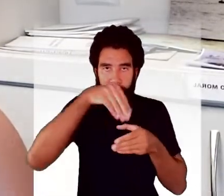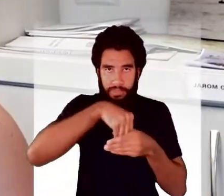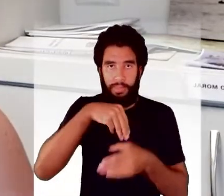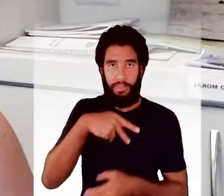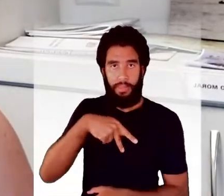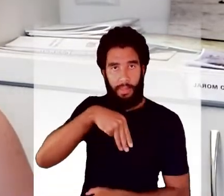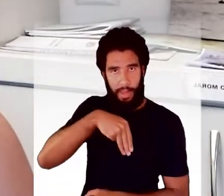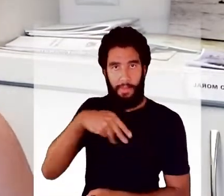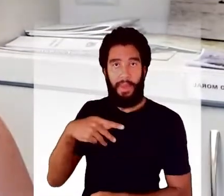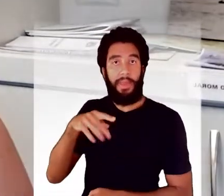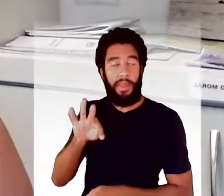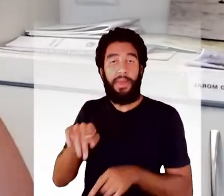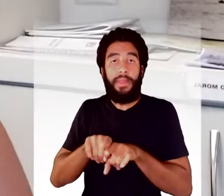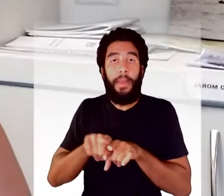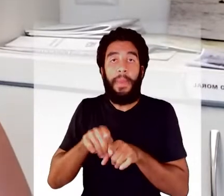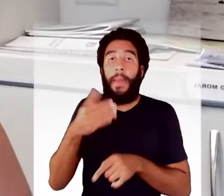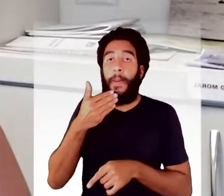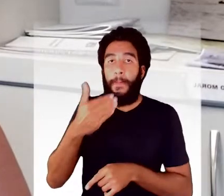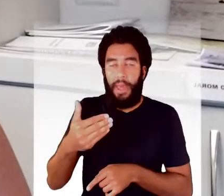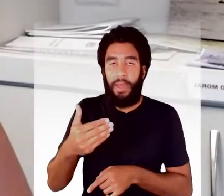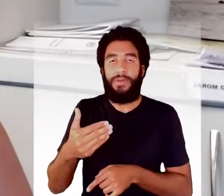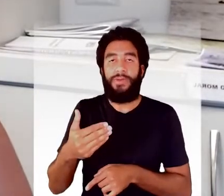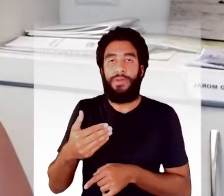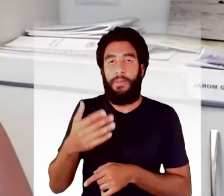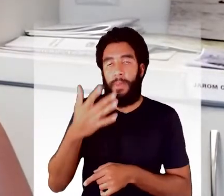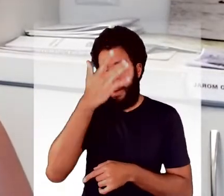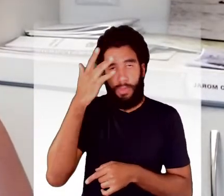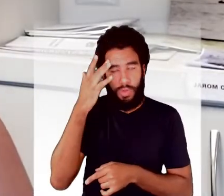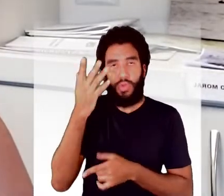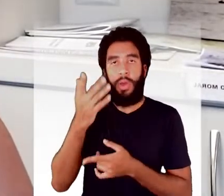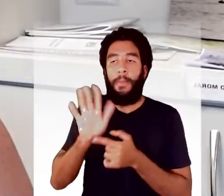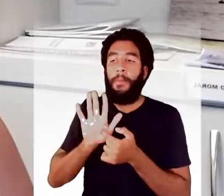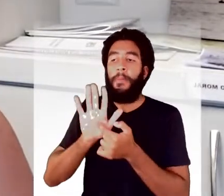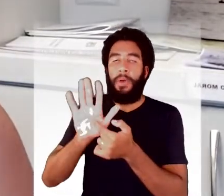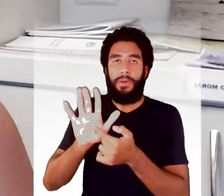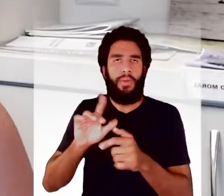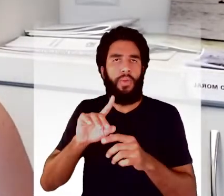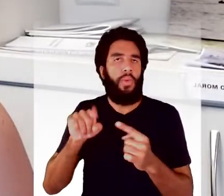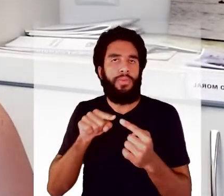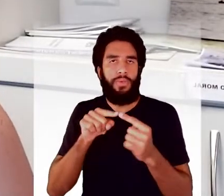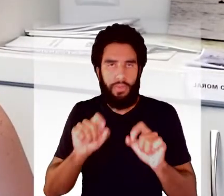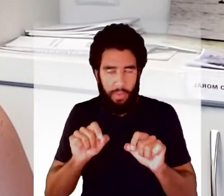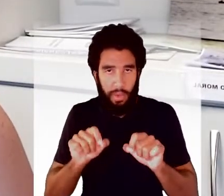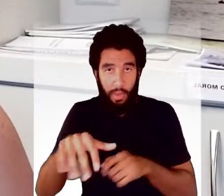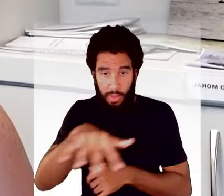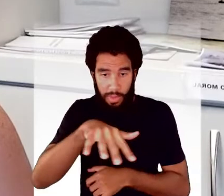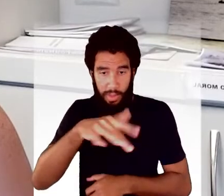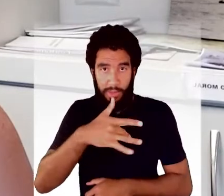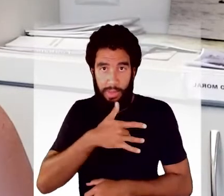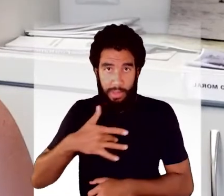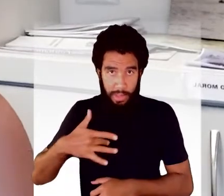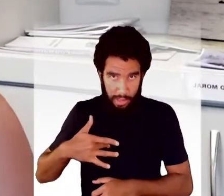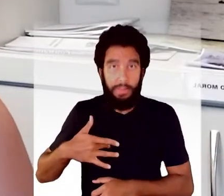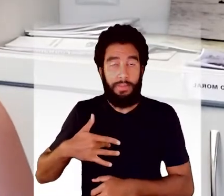interna do Ministério Público do Trabalho que também exige o comprovante de imunização de seus servidores, com o objetivo de garantir um